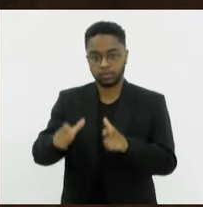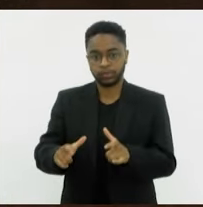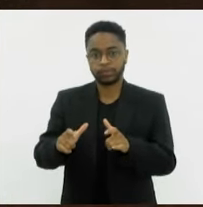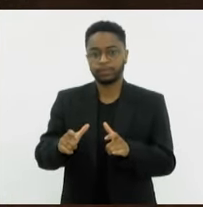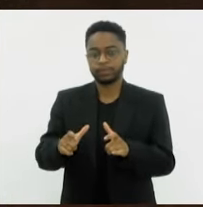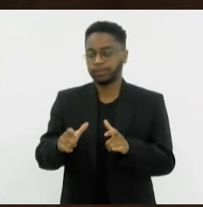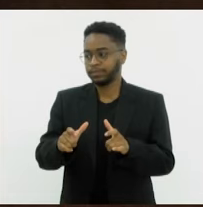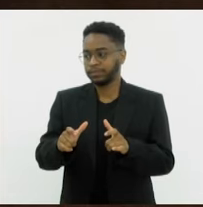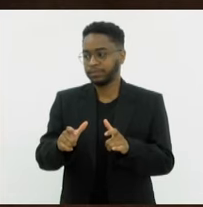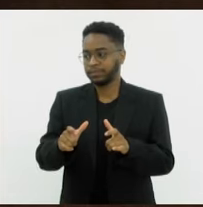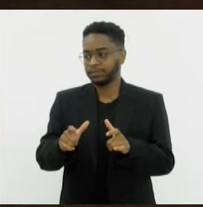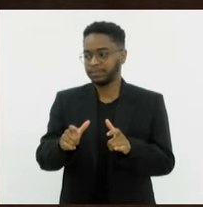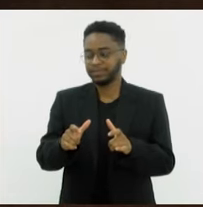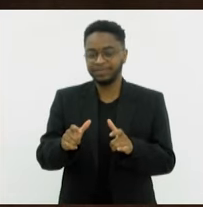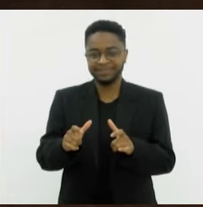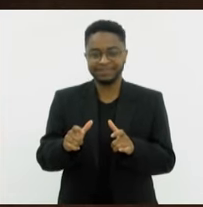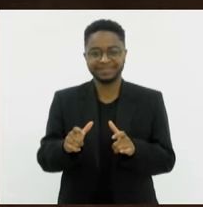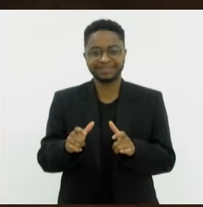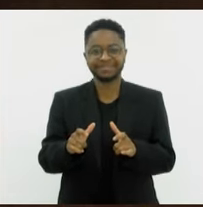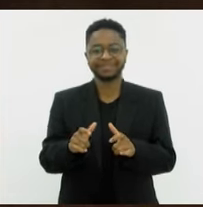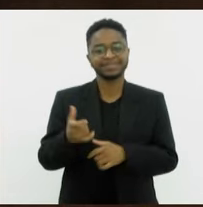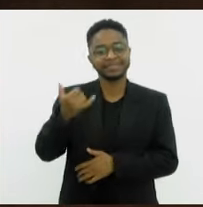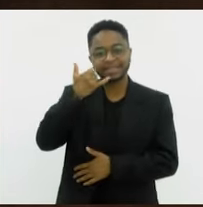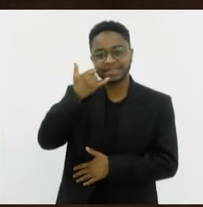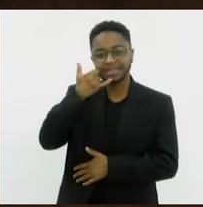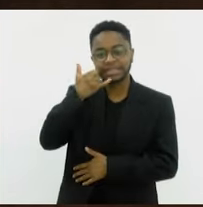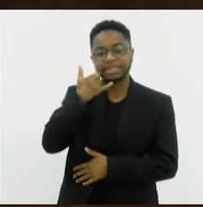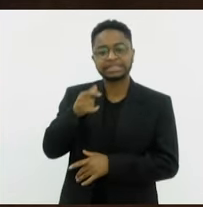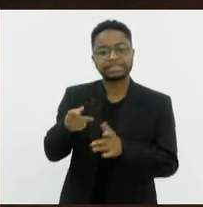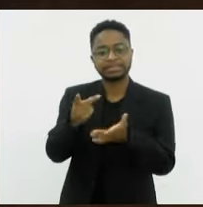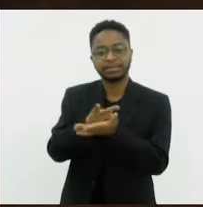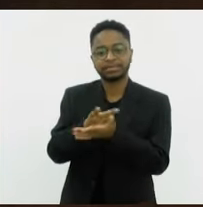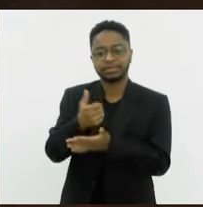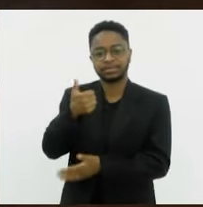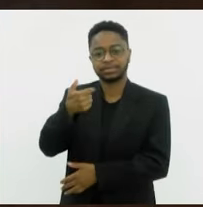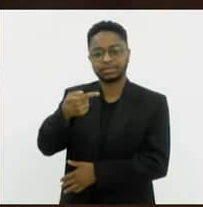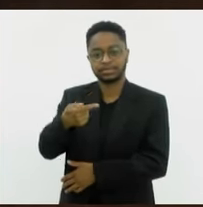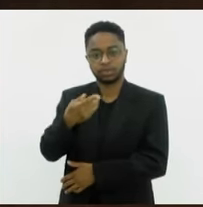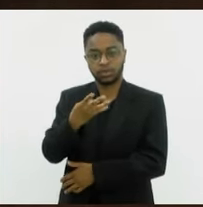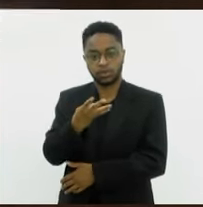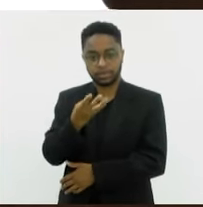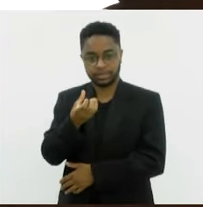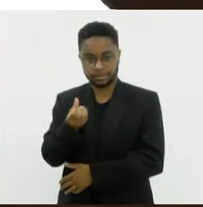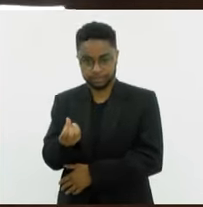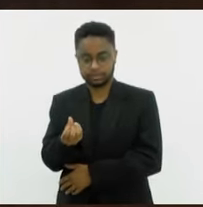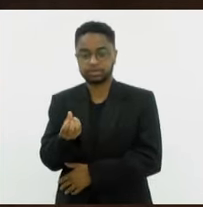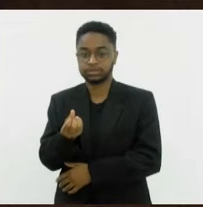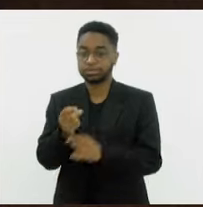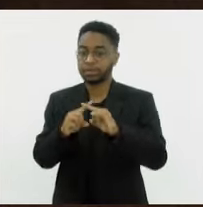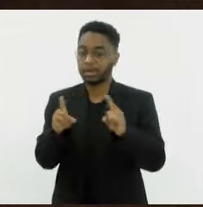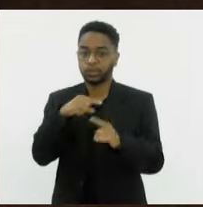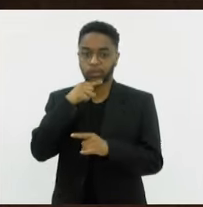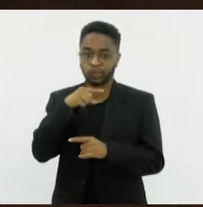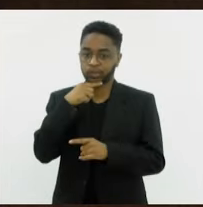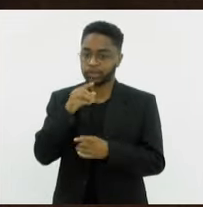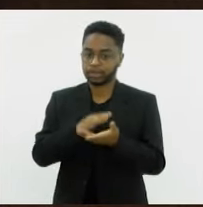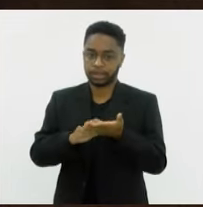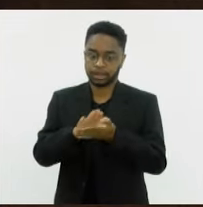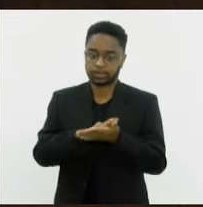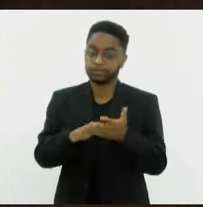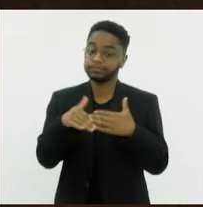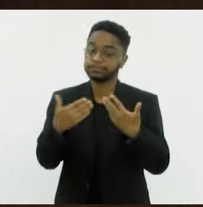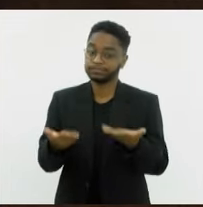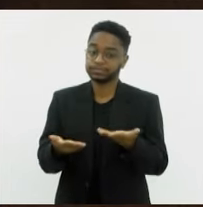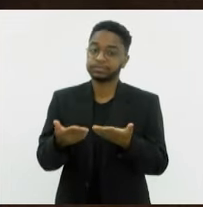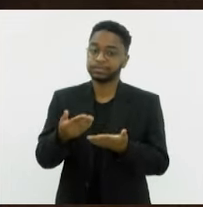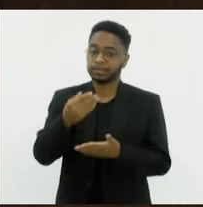inclusive alegando que fazem ligações para o 1746, 1746 e nada. Então, é um